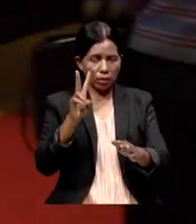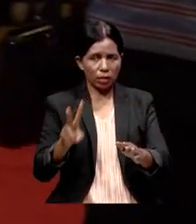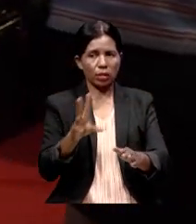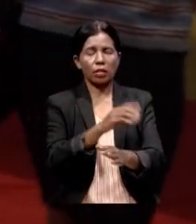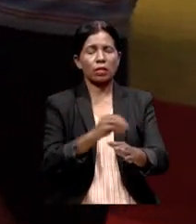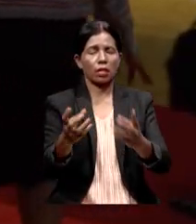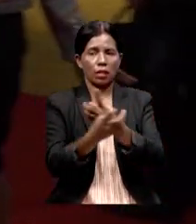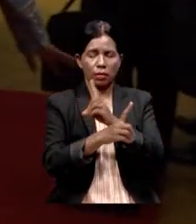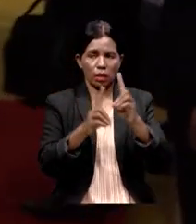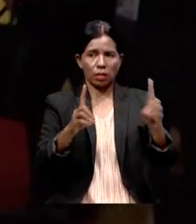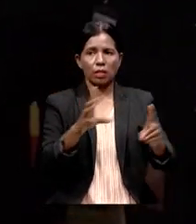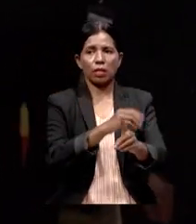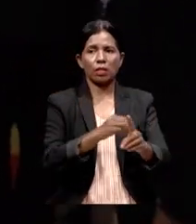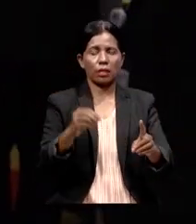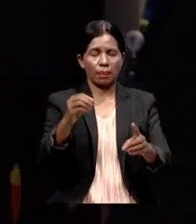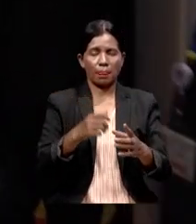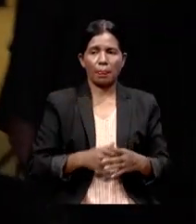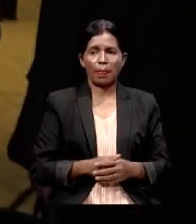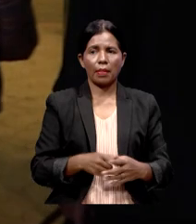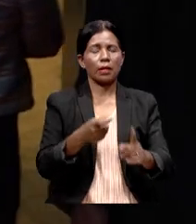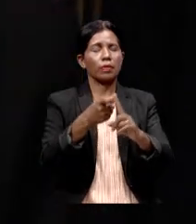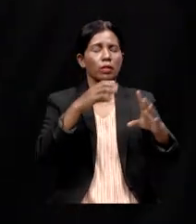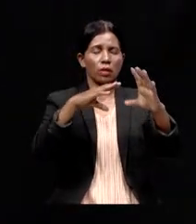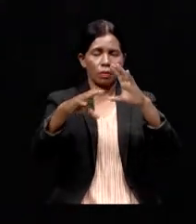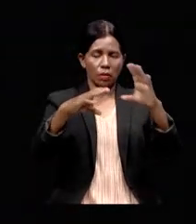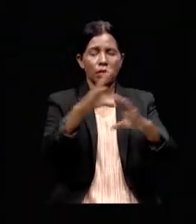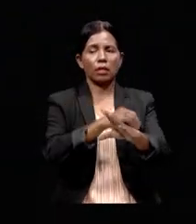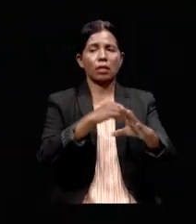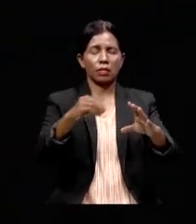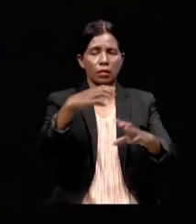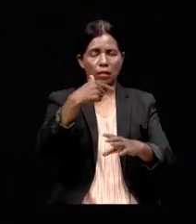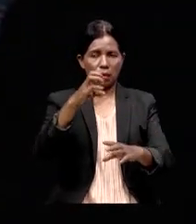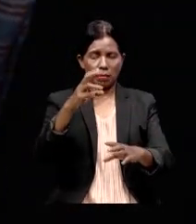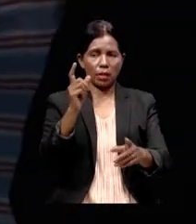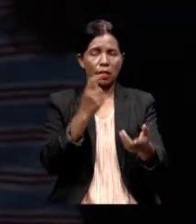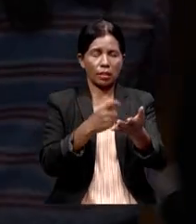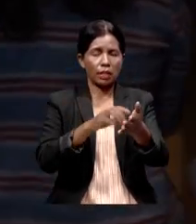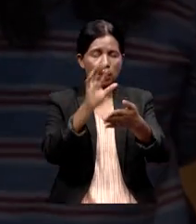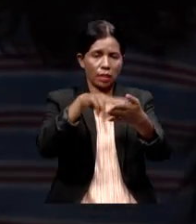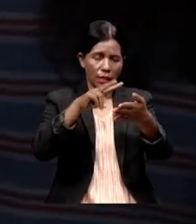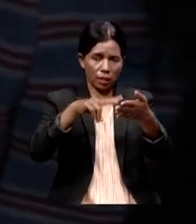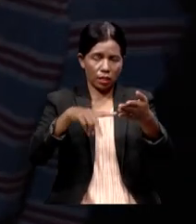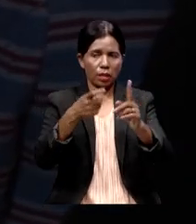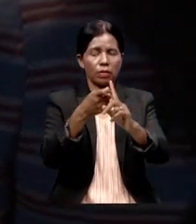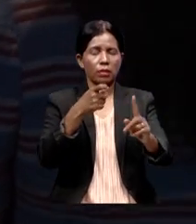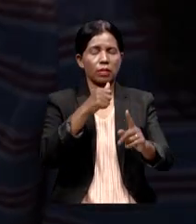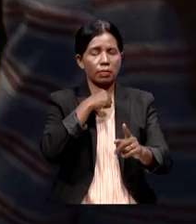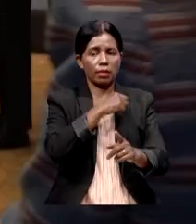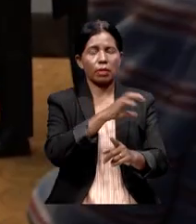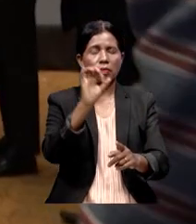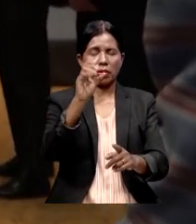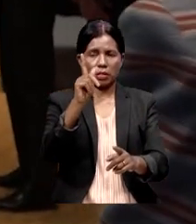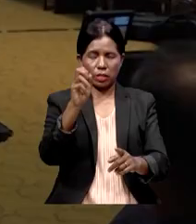República Democrática Popular Laos. Lhe Rússia Comunicado Imprensa, Nebele Gemina Cessa, texto Nebele Rússia, Francisco Albodilei,